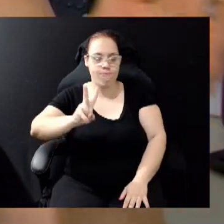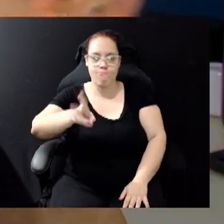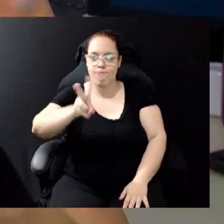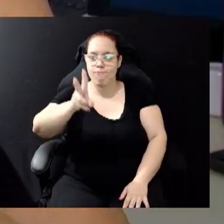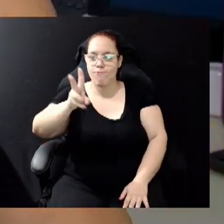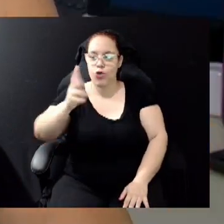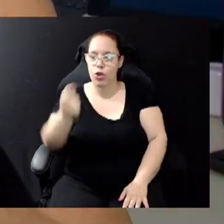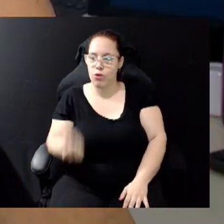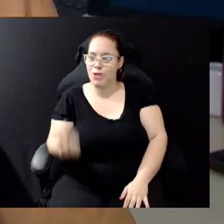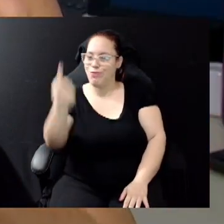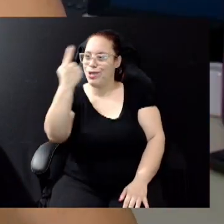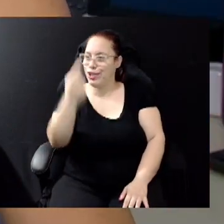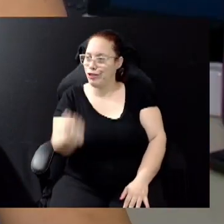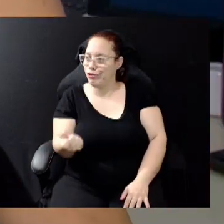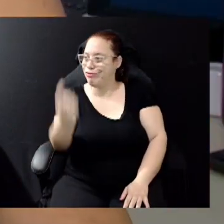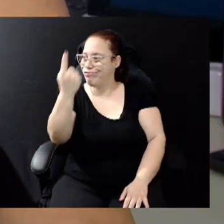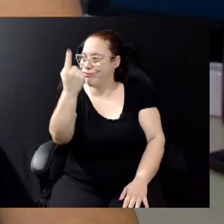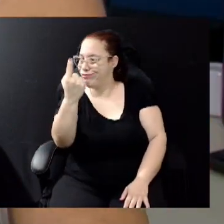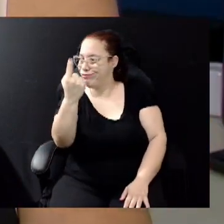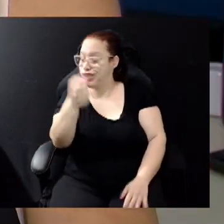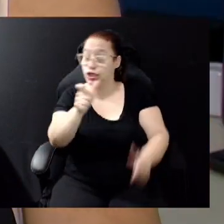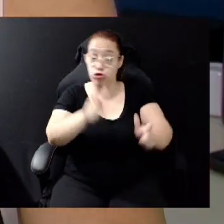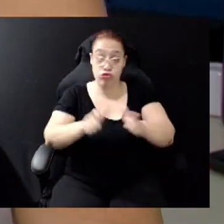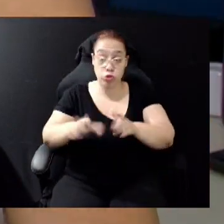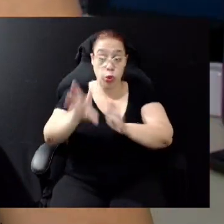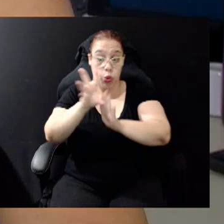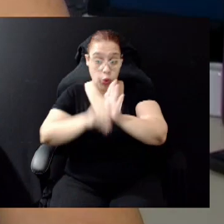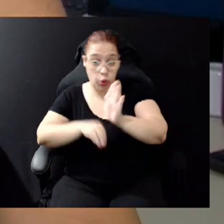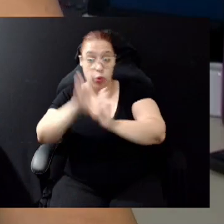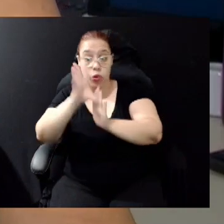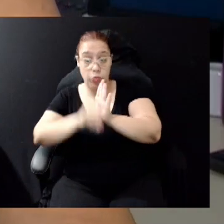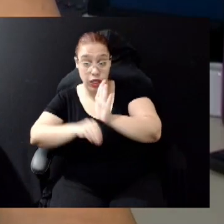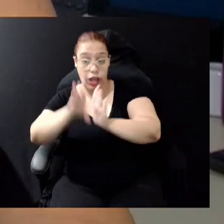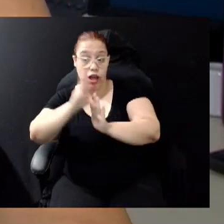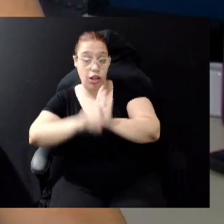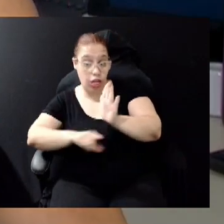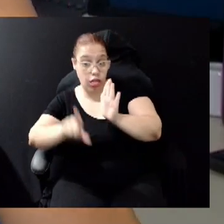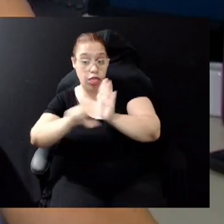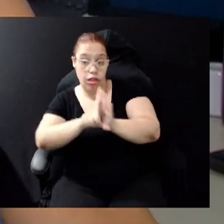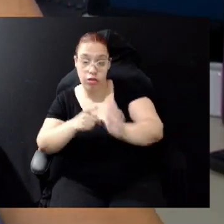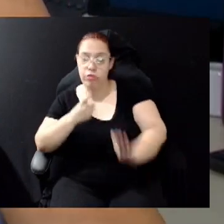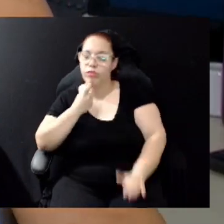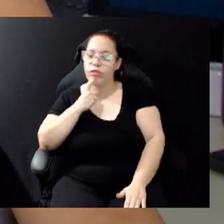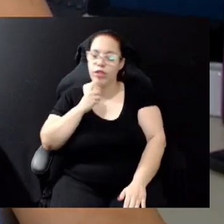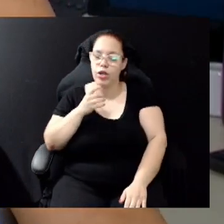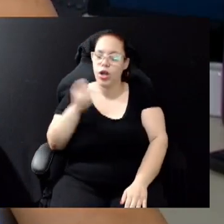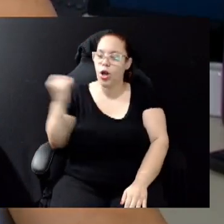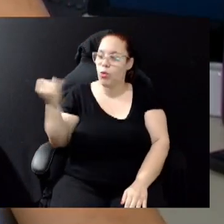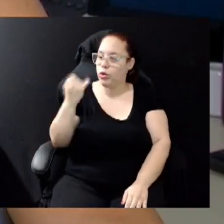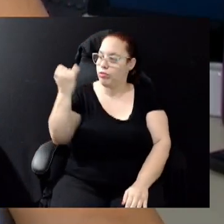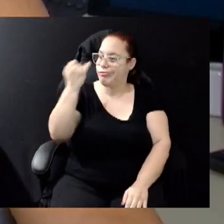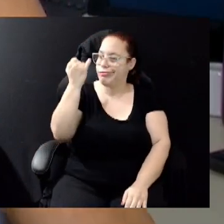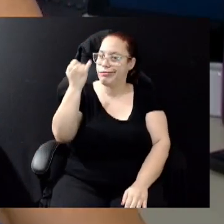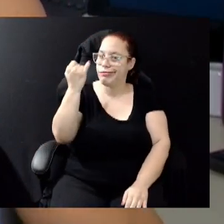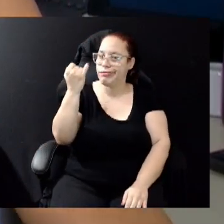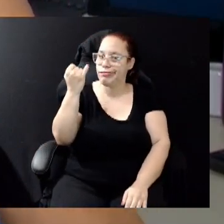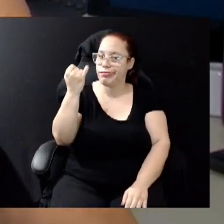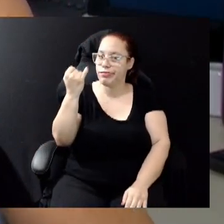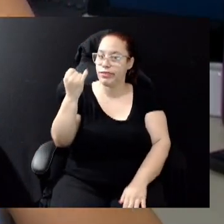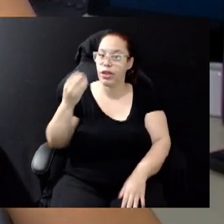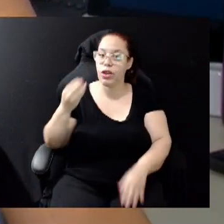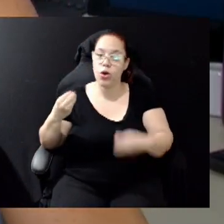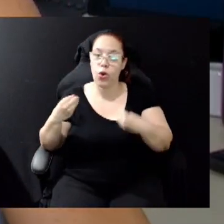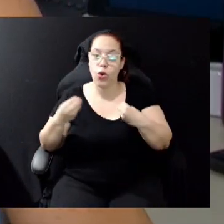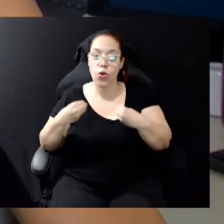gente já sabe que tem vários locais copiando a lei de Campinas. Então, isso é muito importante. E, ao mesmo tempo, como a gente sempre fala, uma